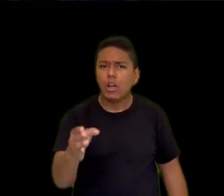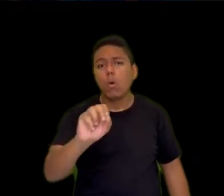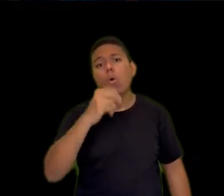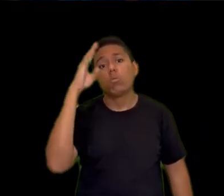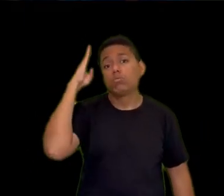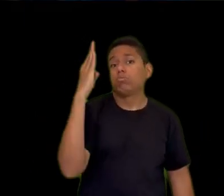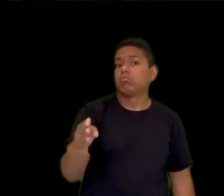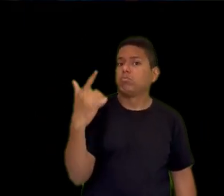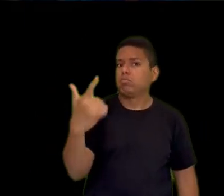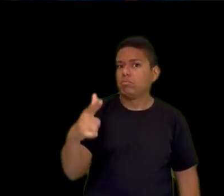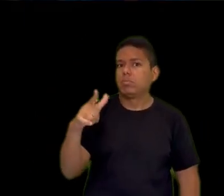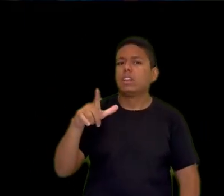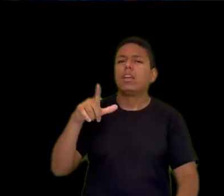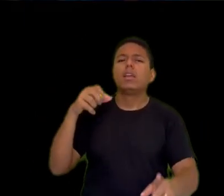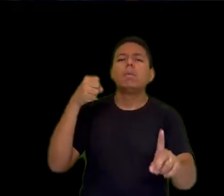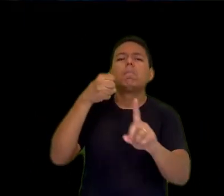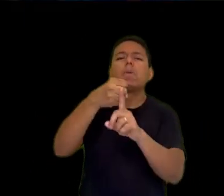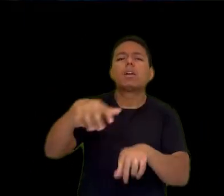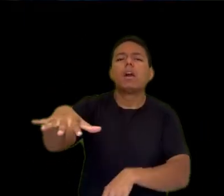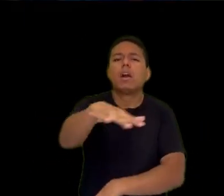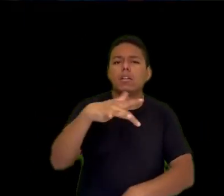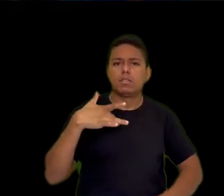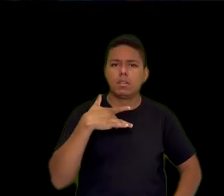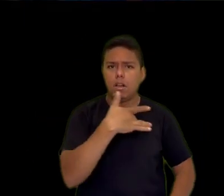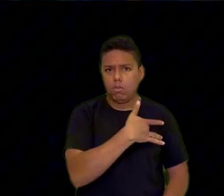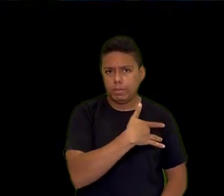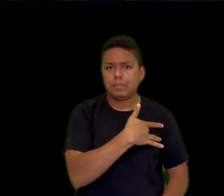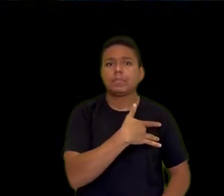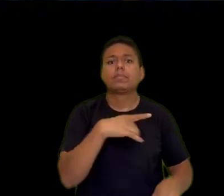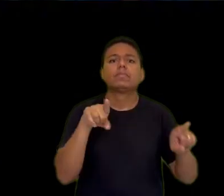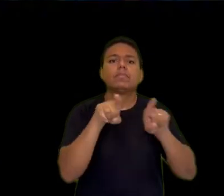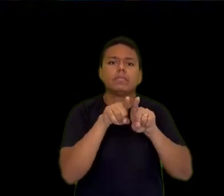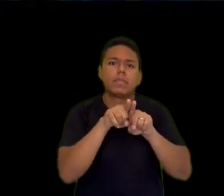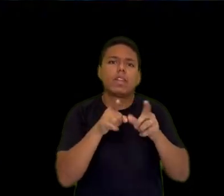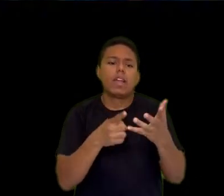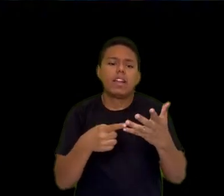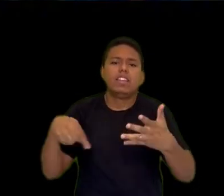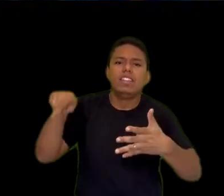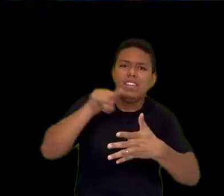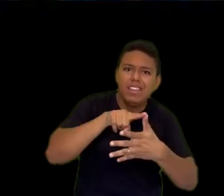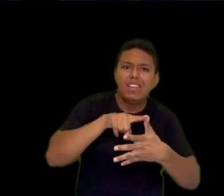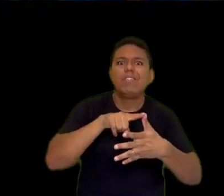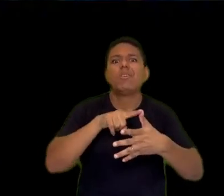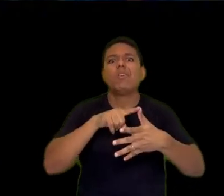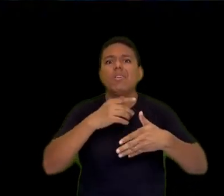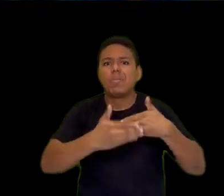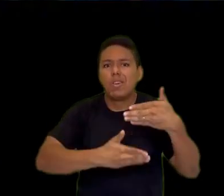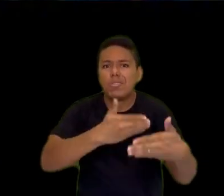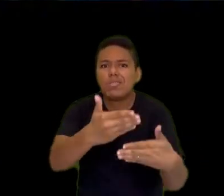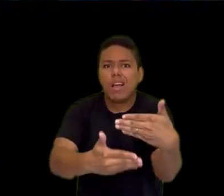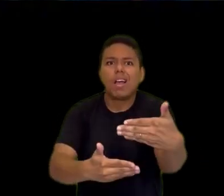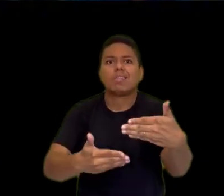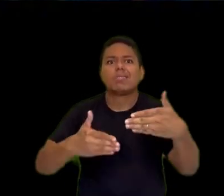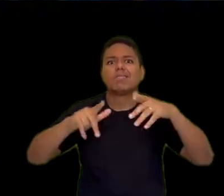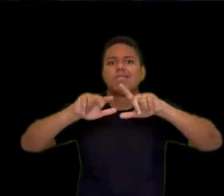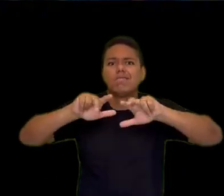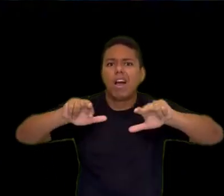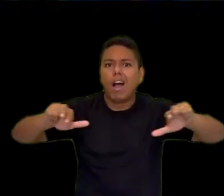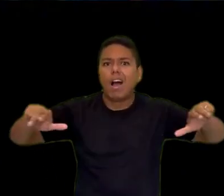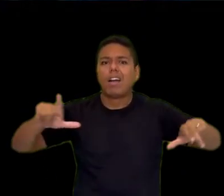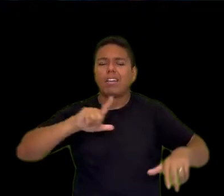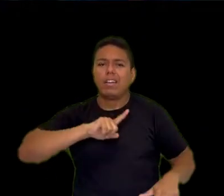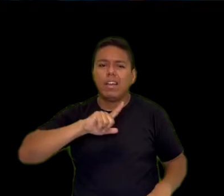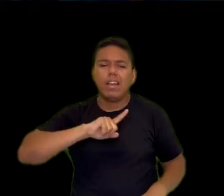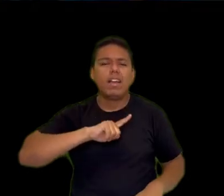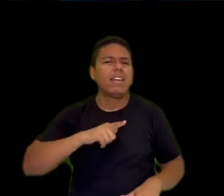as etapas e processos da produção ao consumo. Então, aí a gente tem medicamento, alimento, saneante, cosmético, e também o controle